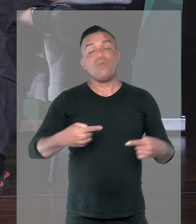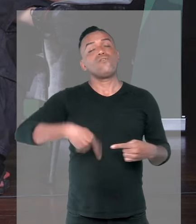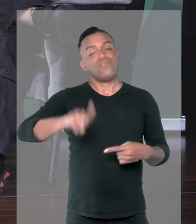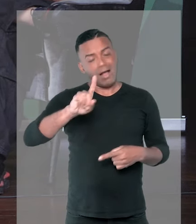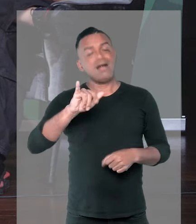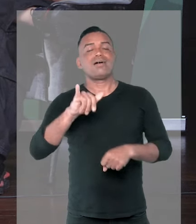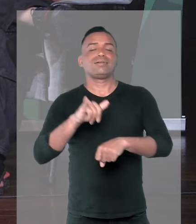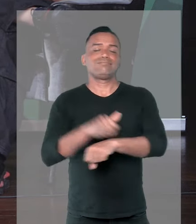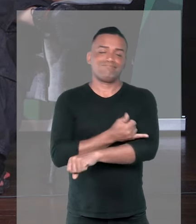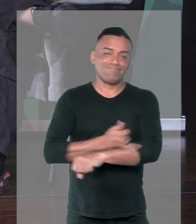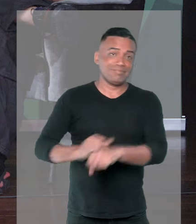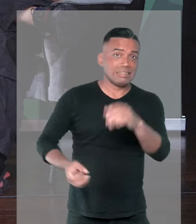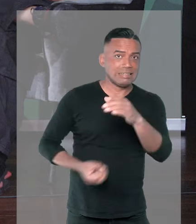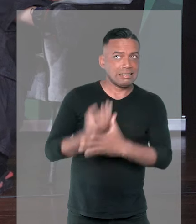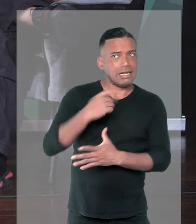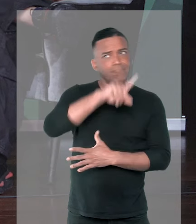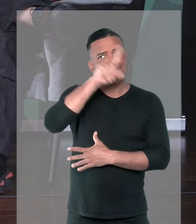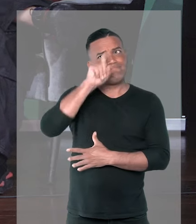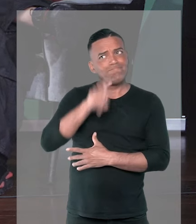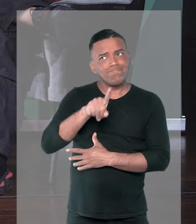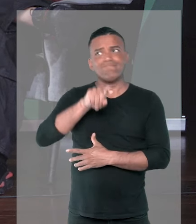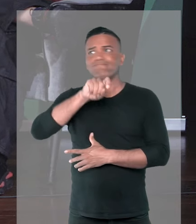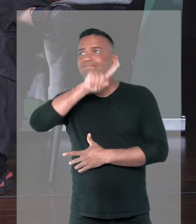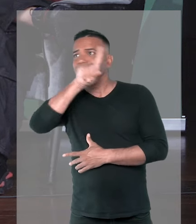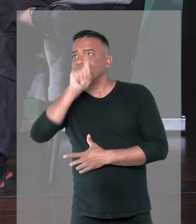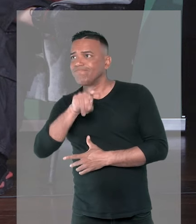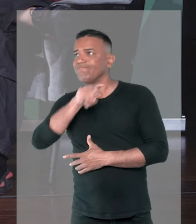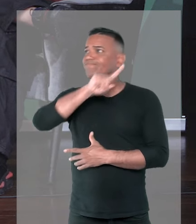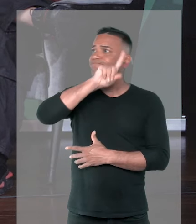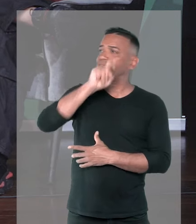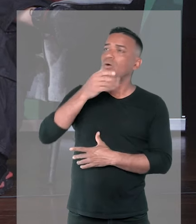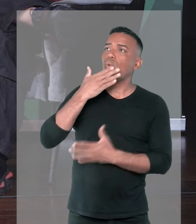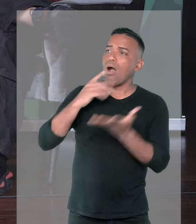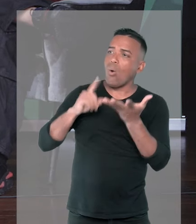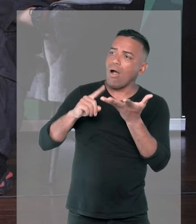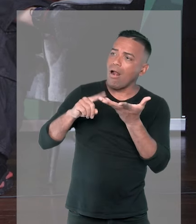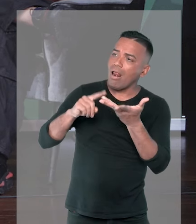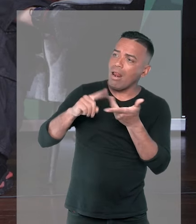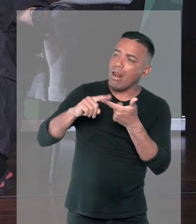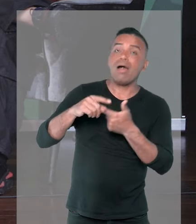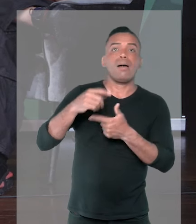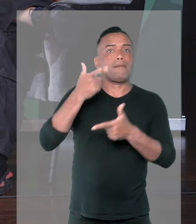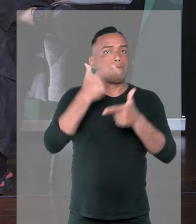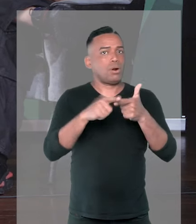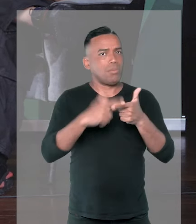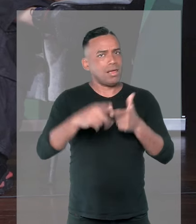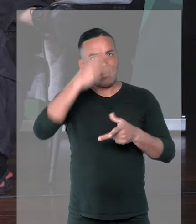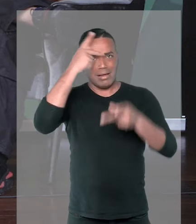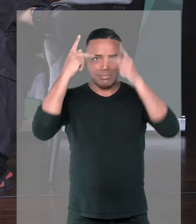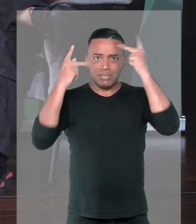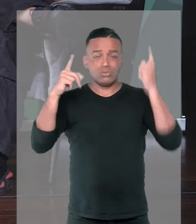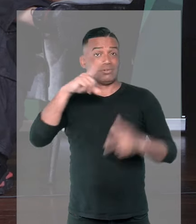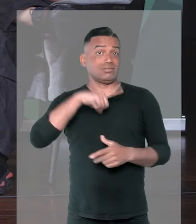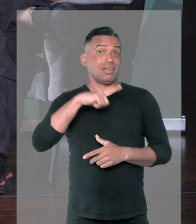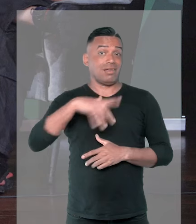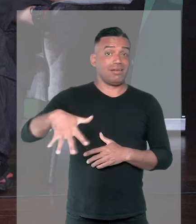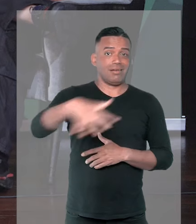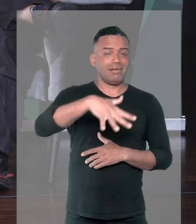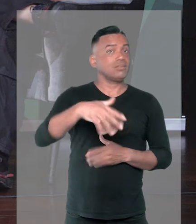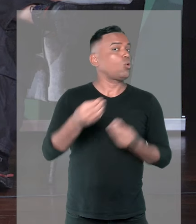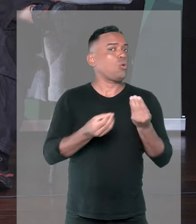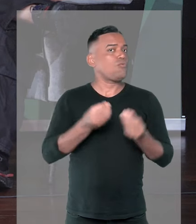estratégia criar hipóteses que explicitam Quais são os problemas que as pessoas naquele cenário E como é que você vai